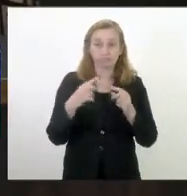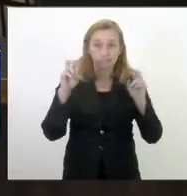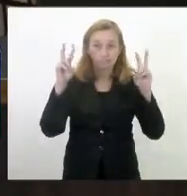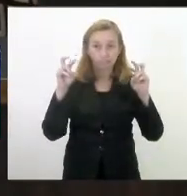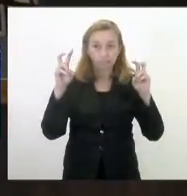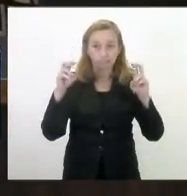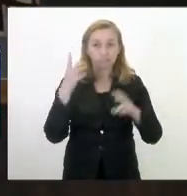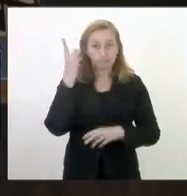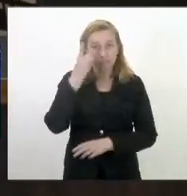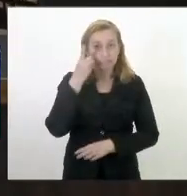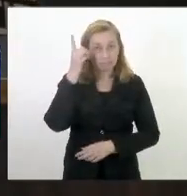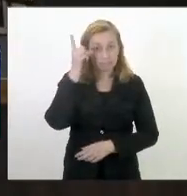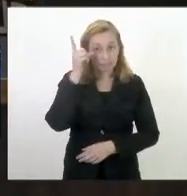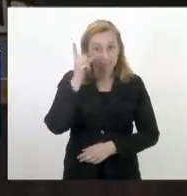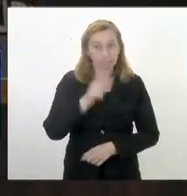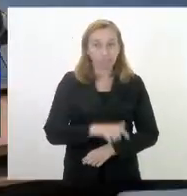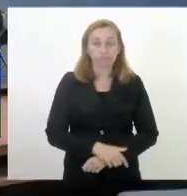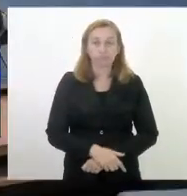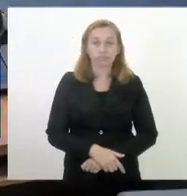deputada Lucinha.